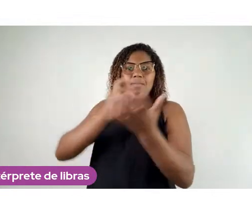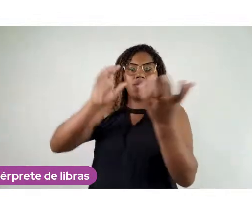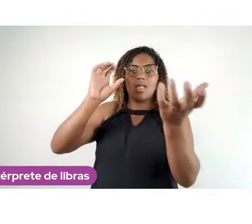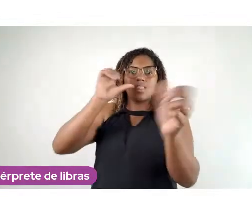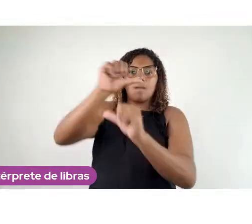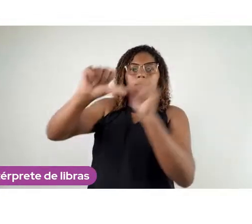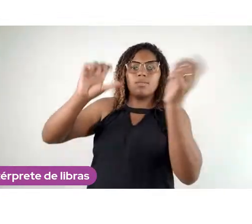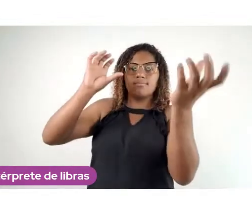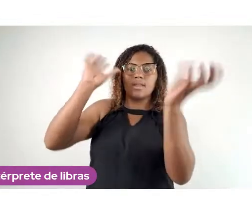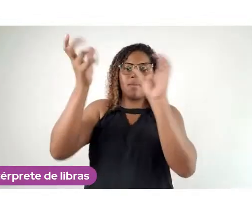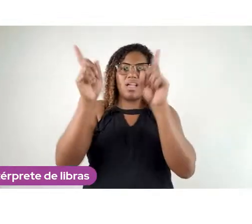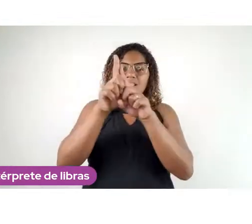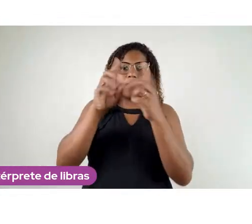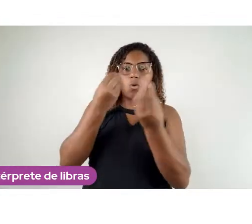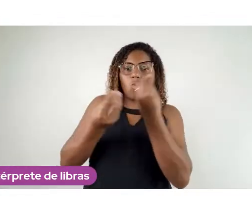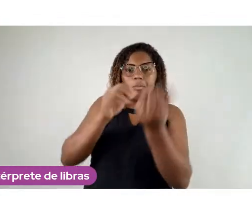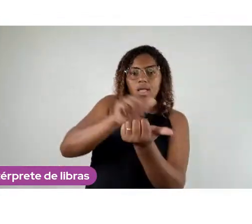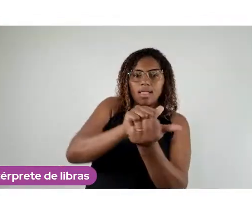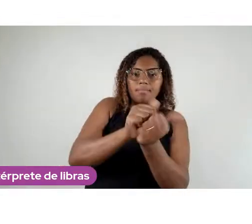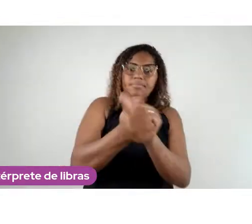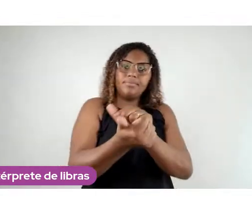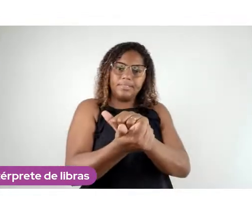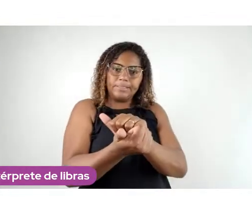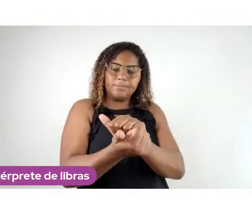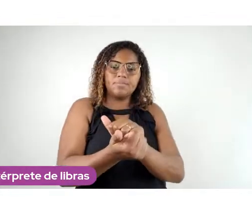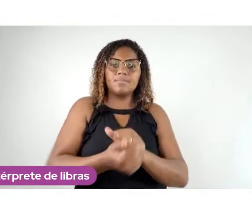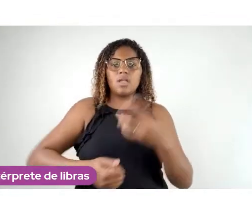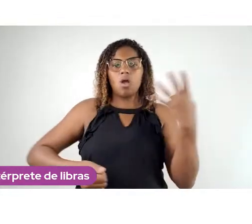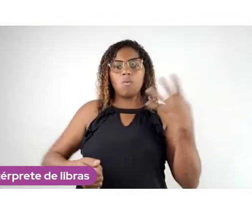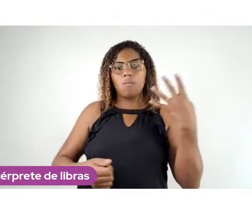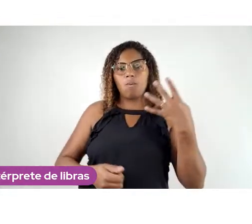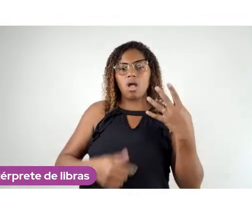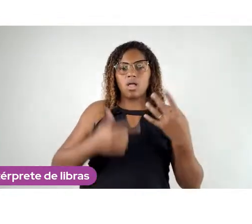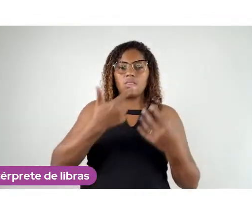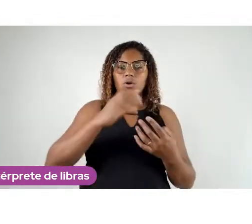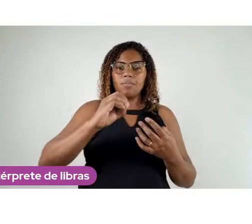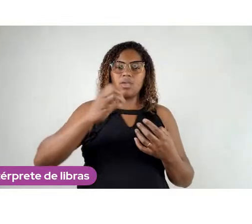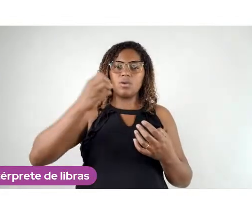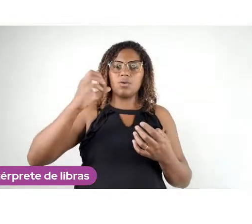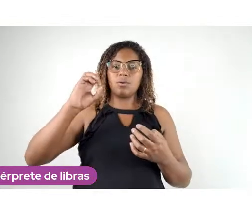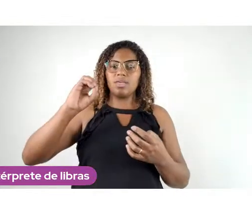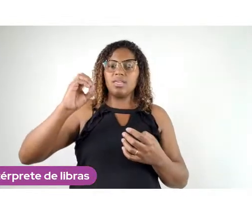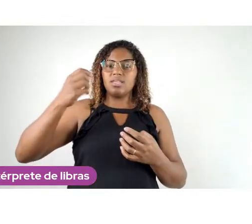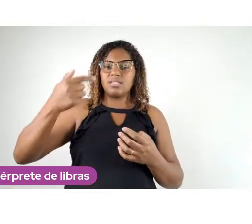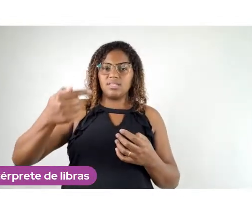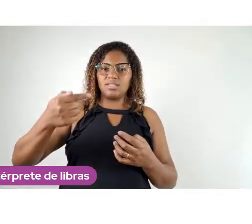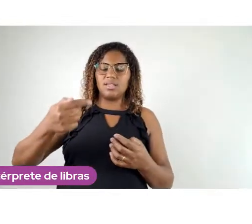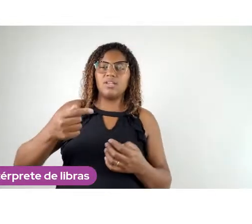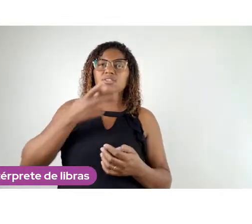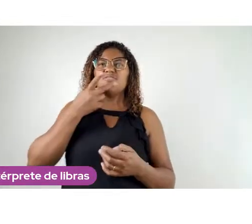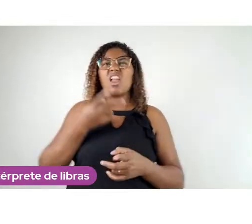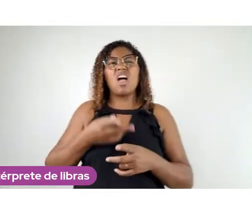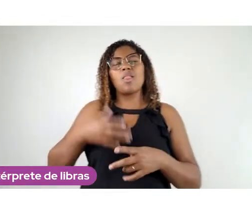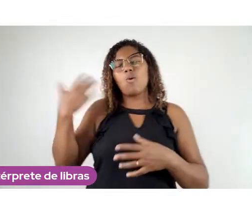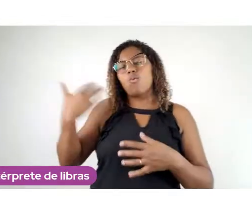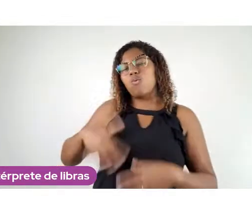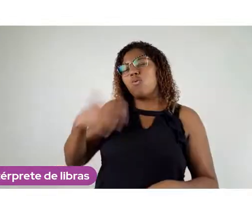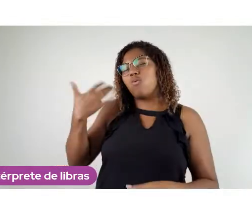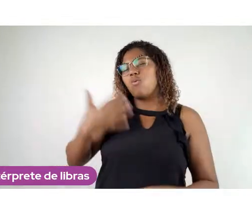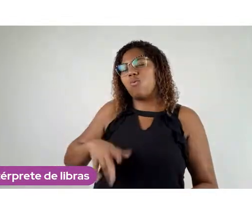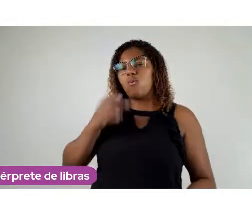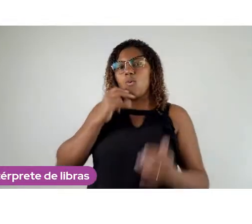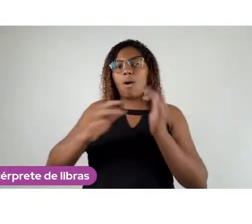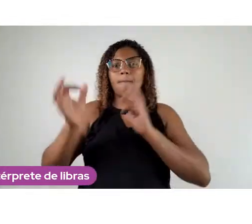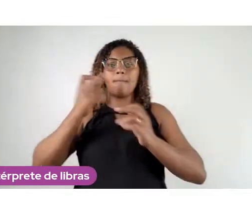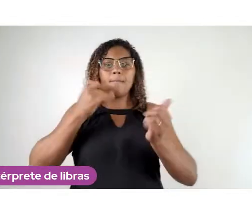adaptação. O quarto, em 2007, talvez tenha sido um dos mais falados, porque